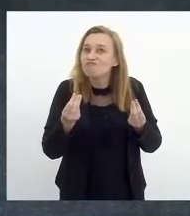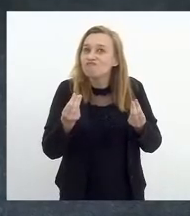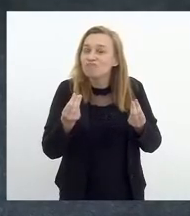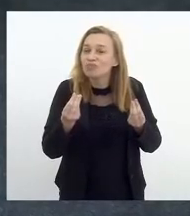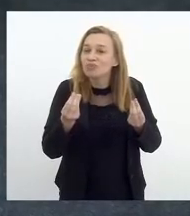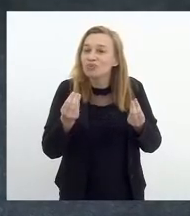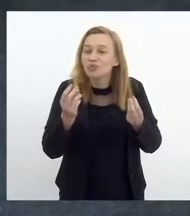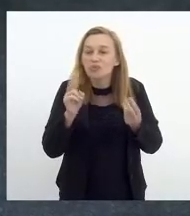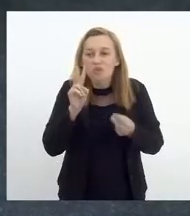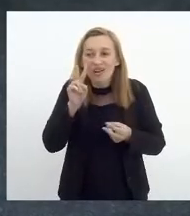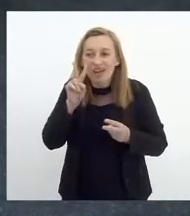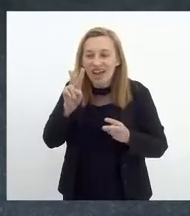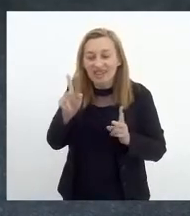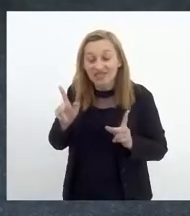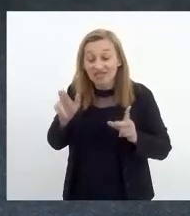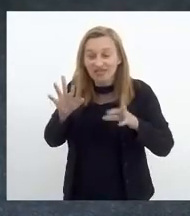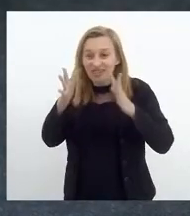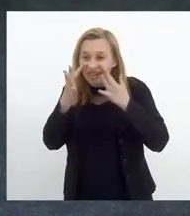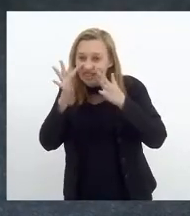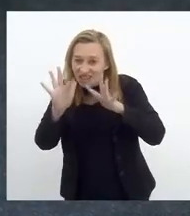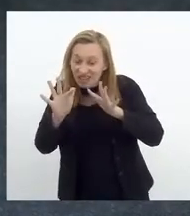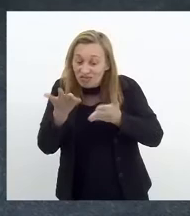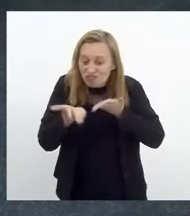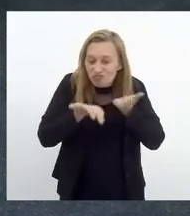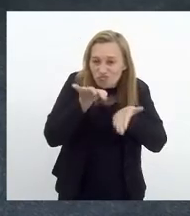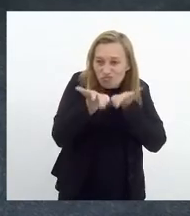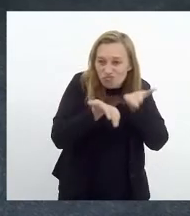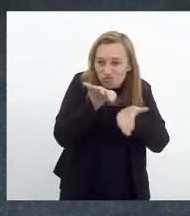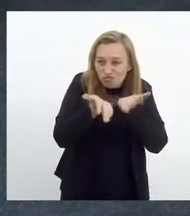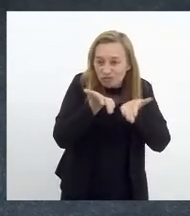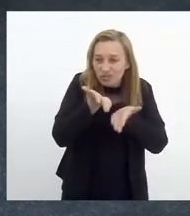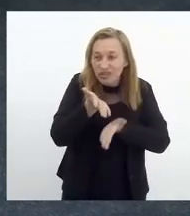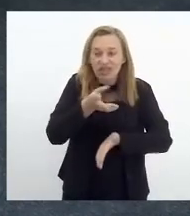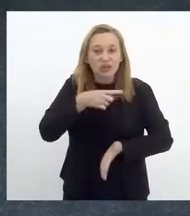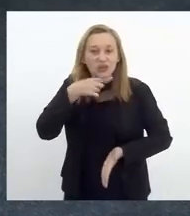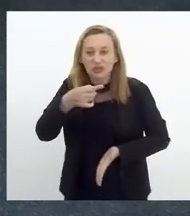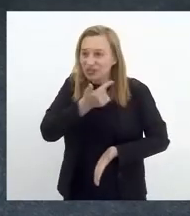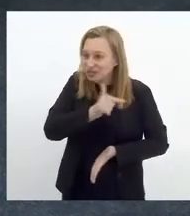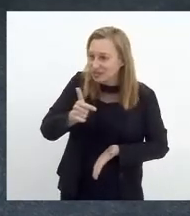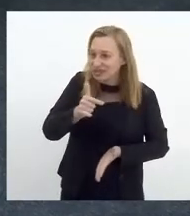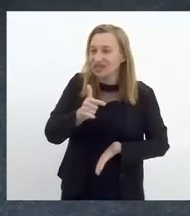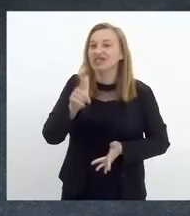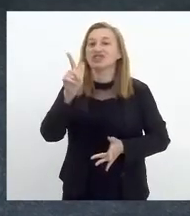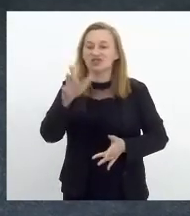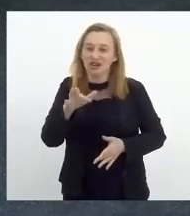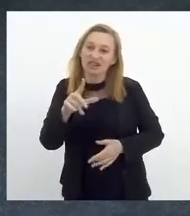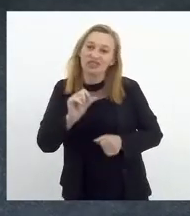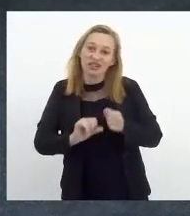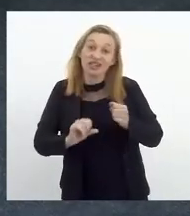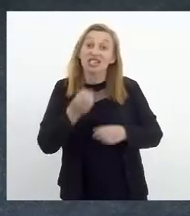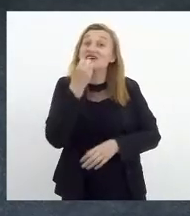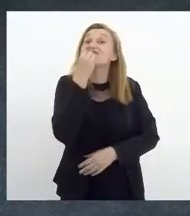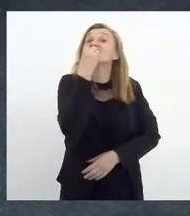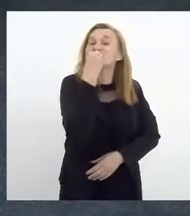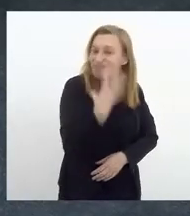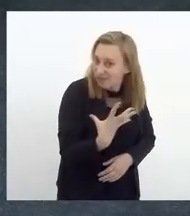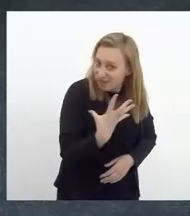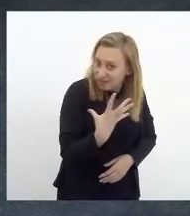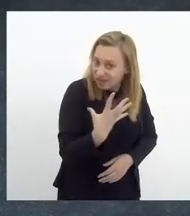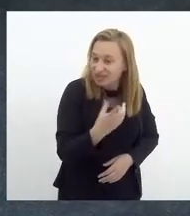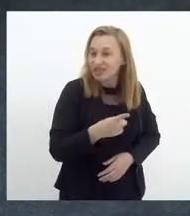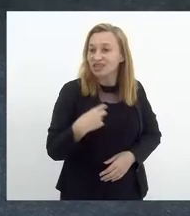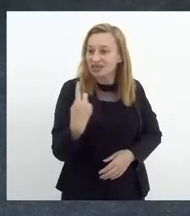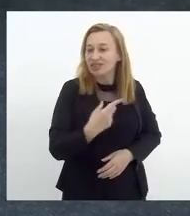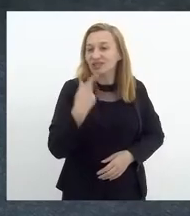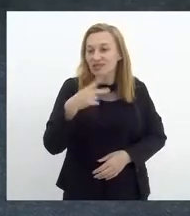certo olhar de diferença, de atenção, de cuidado, e que, sem dúvida nenhuma, vai fazer a diferença. Que bom que a gente está